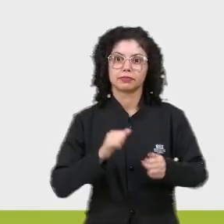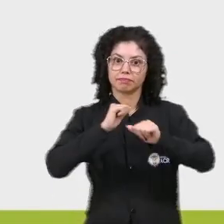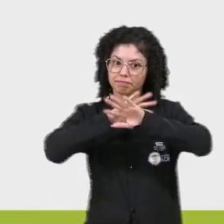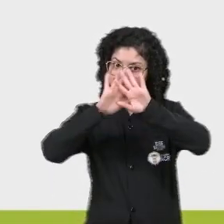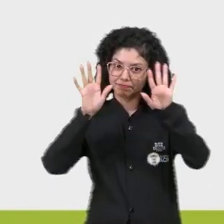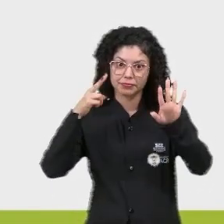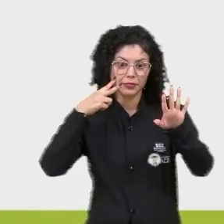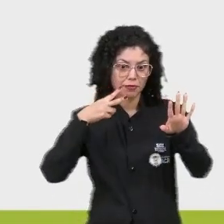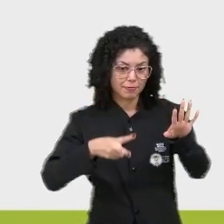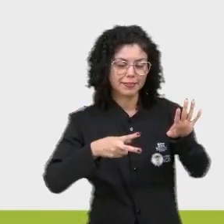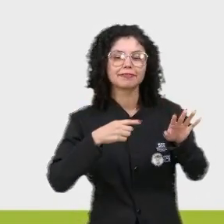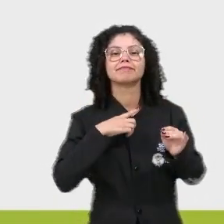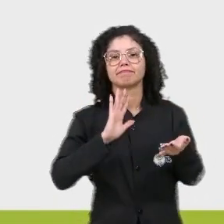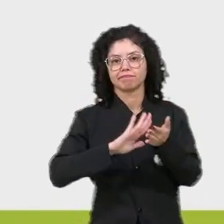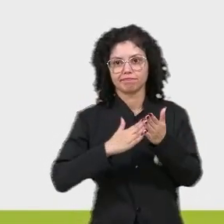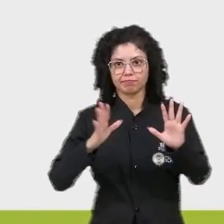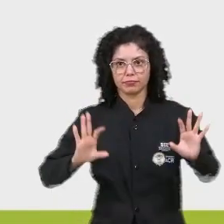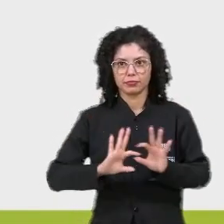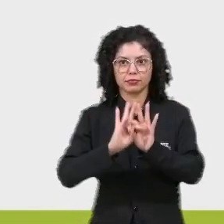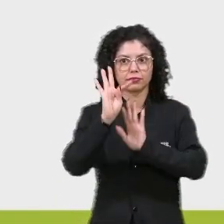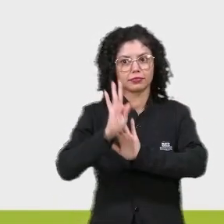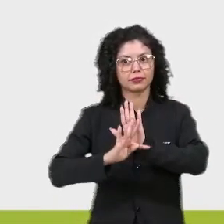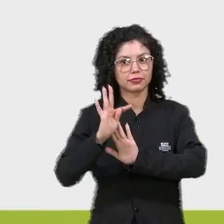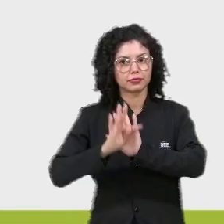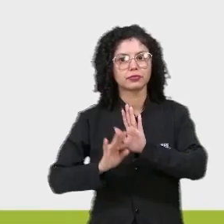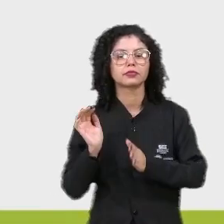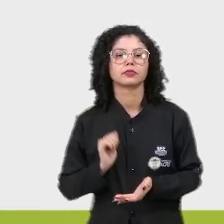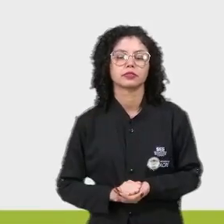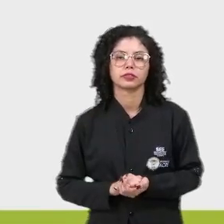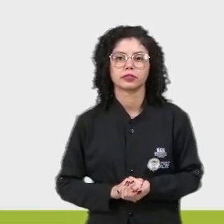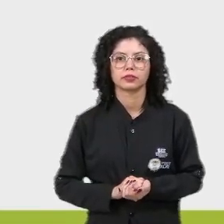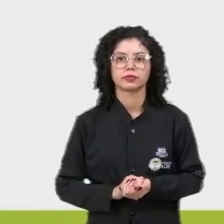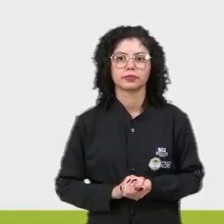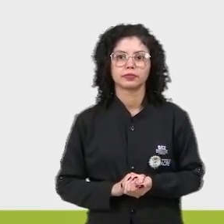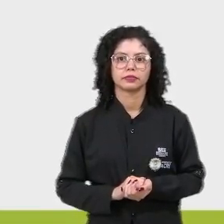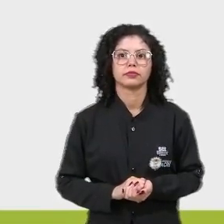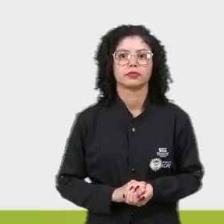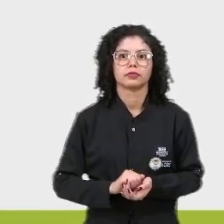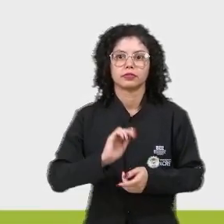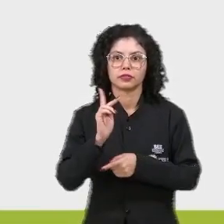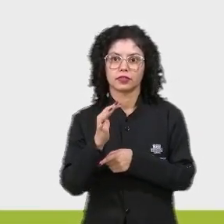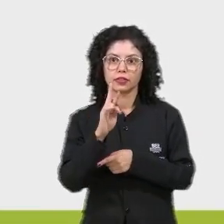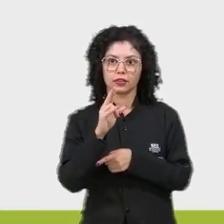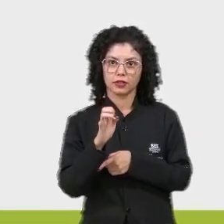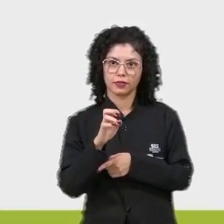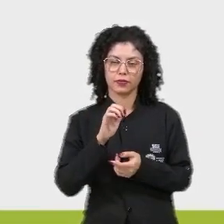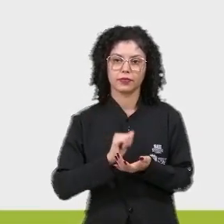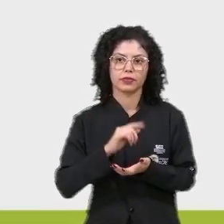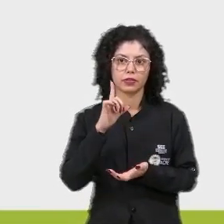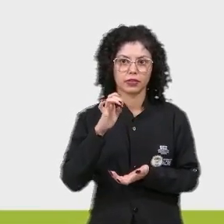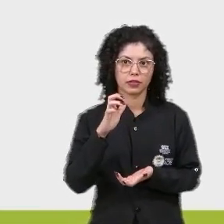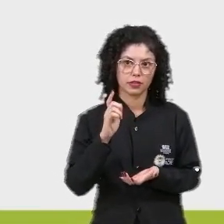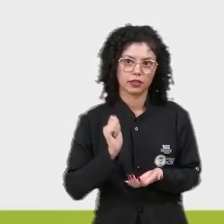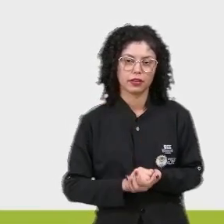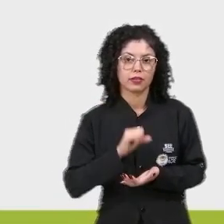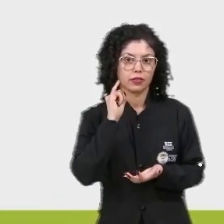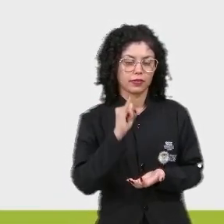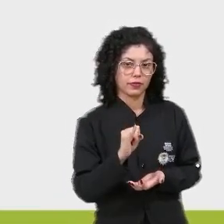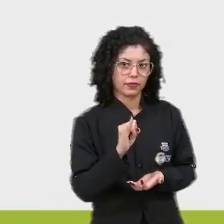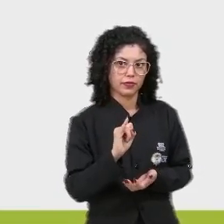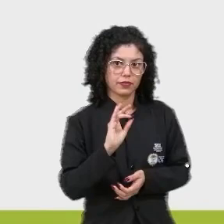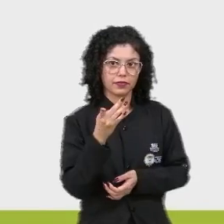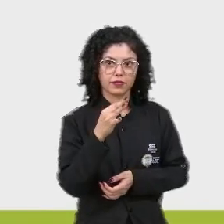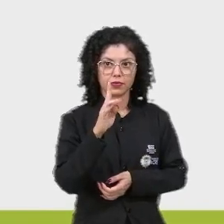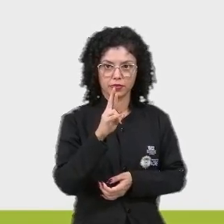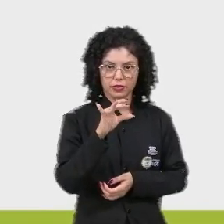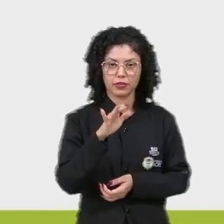explícito aí a intertextualidade, está explícita a intertextualidade. Horta de elite. Se não for